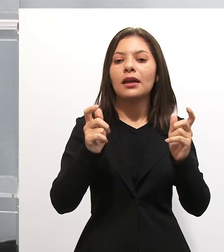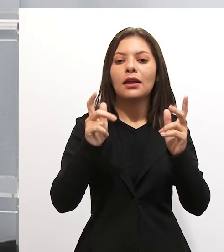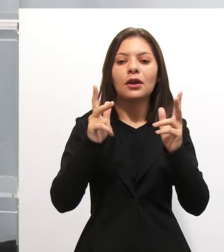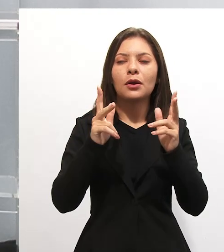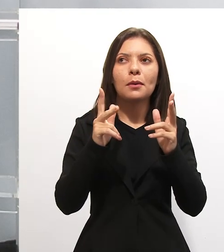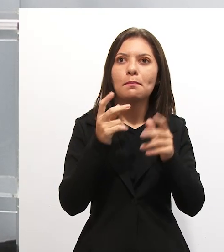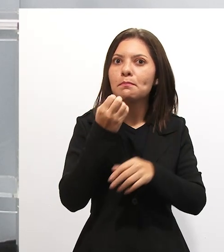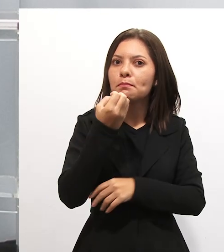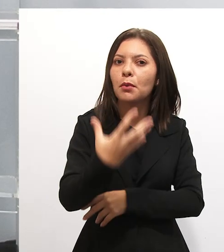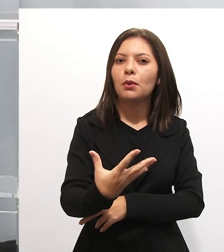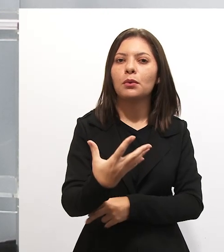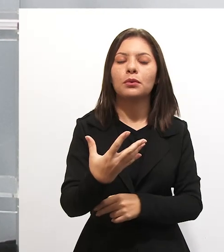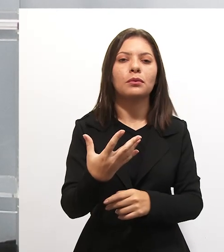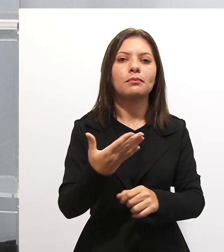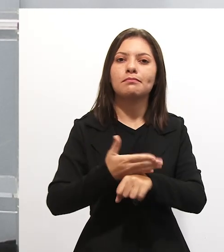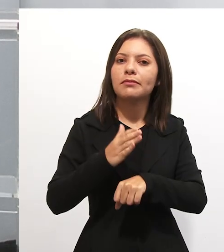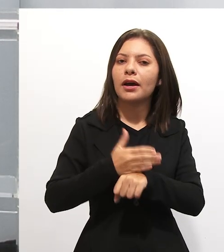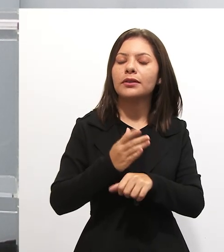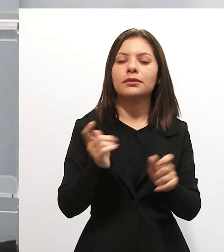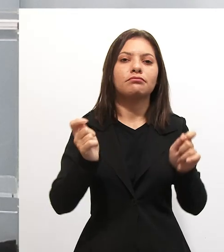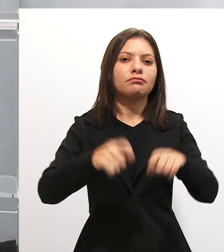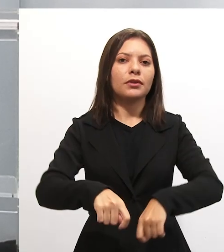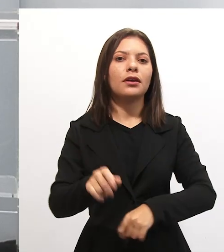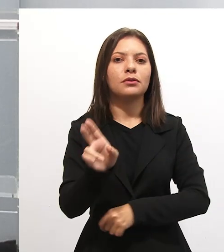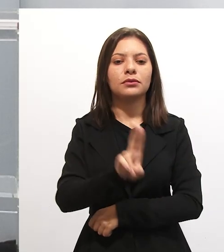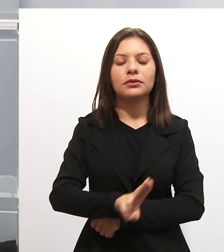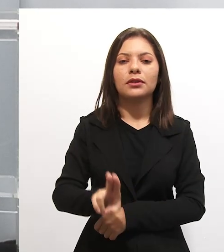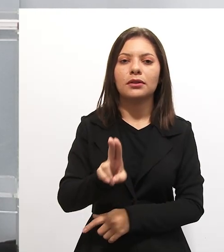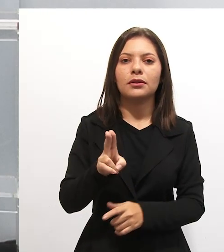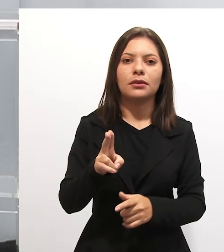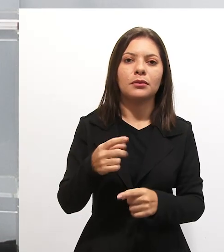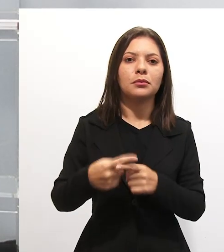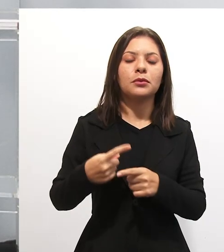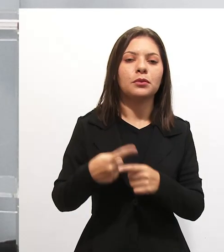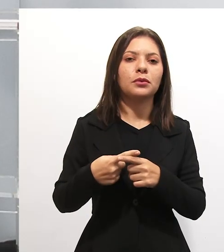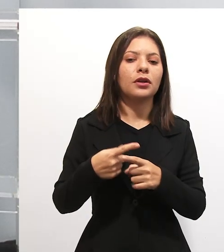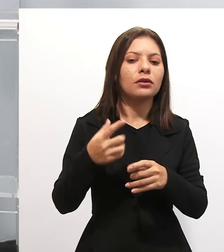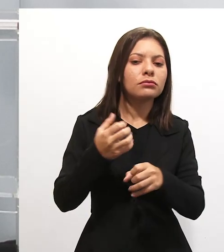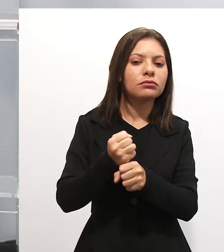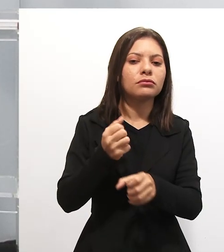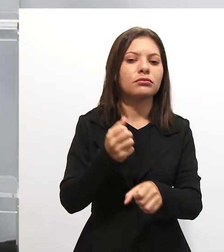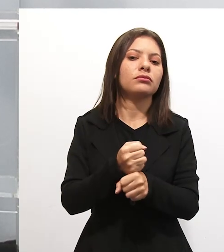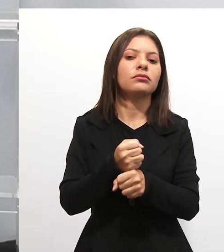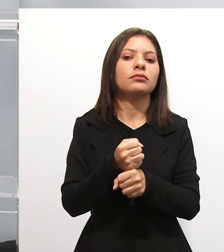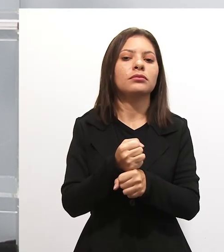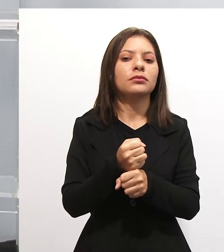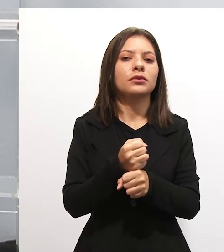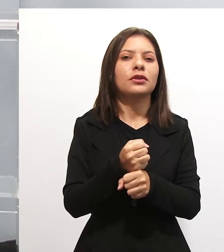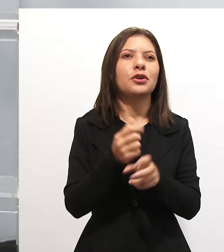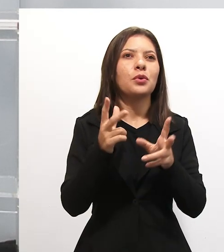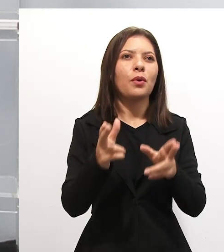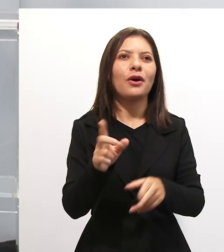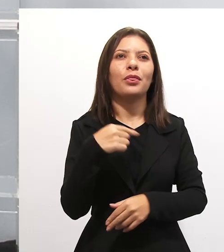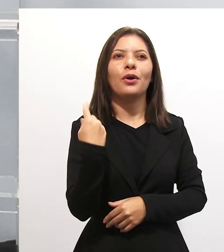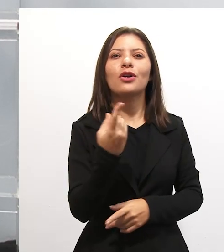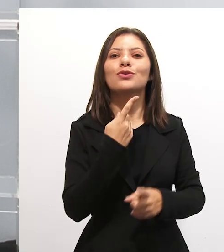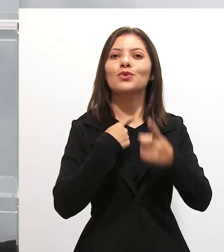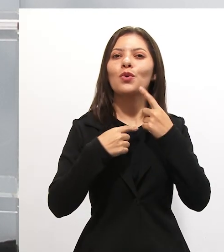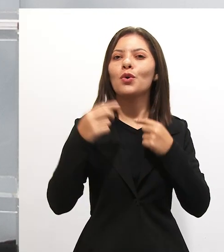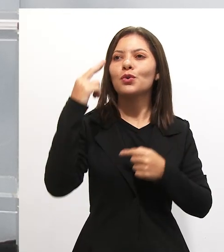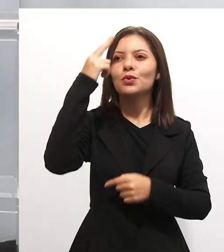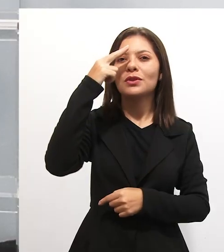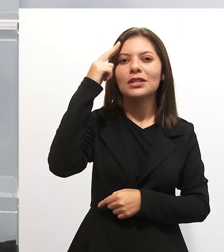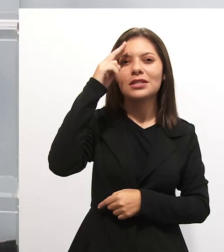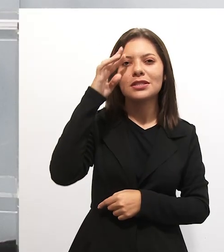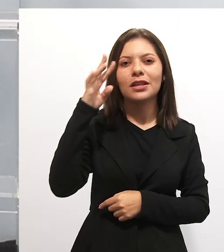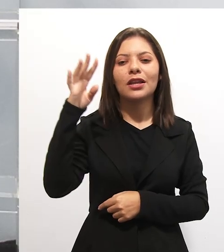tem aplicação prática. Então, o orçamento é uma ferramenta. Então, todos aqueles nossos sonhos, desejos, a gente coloca na ferramenta